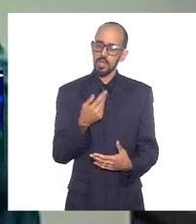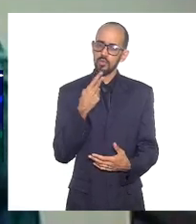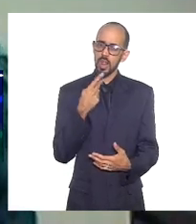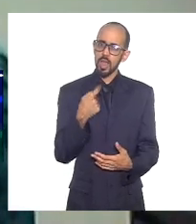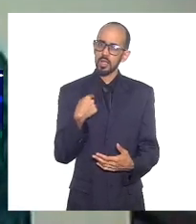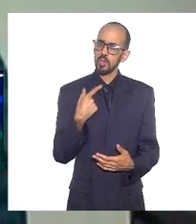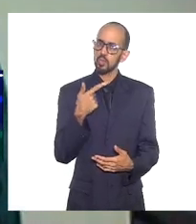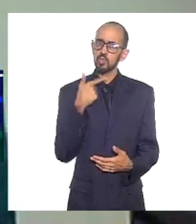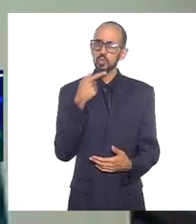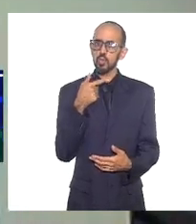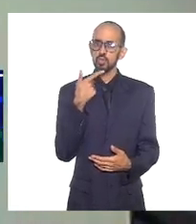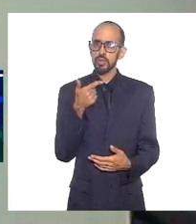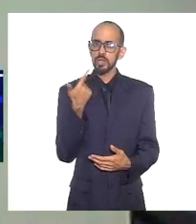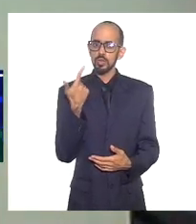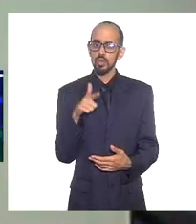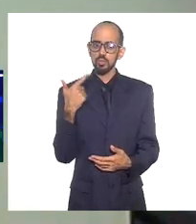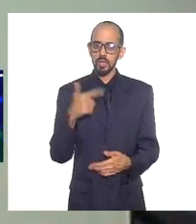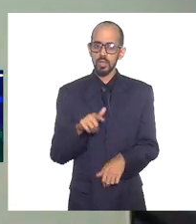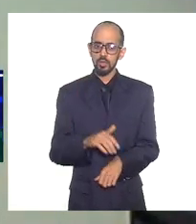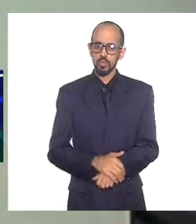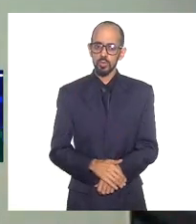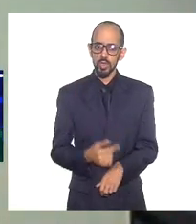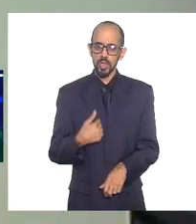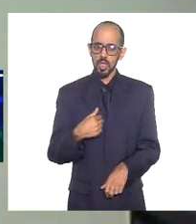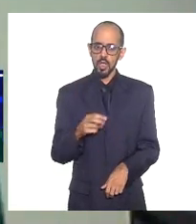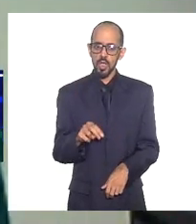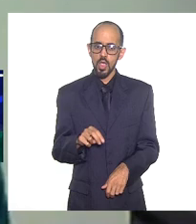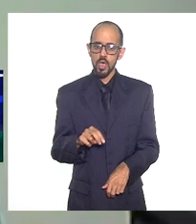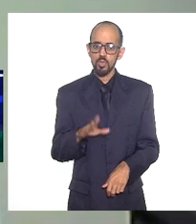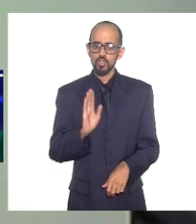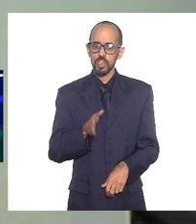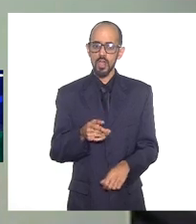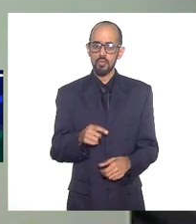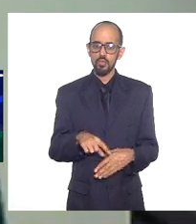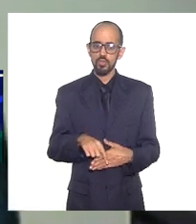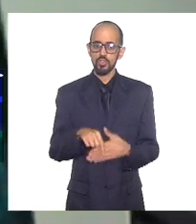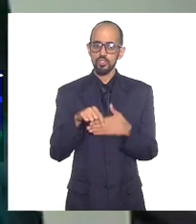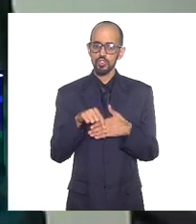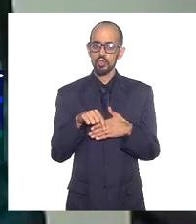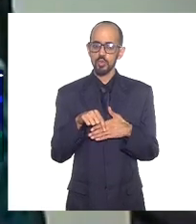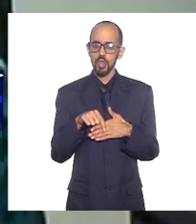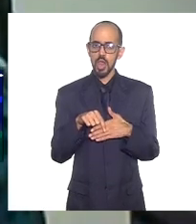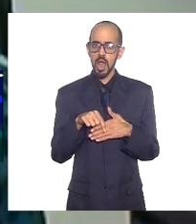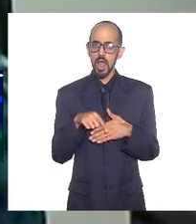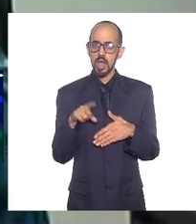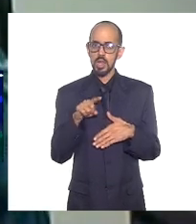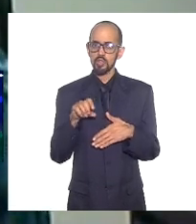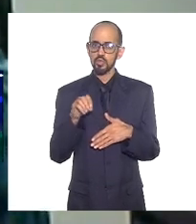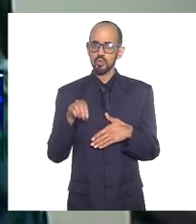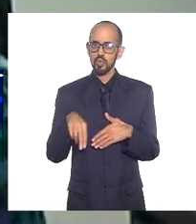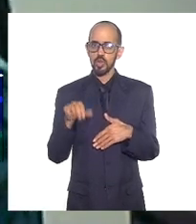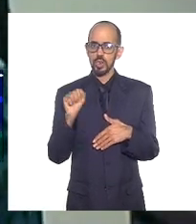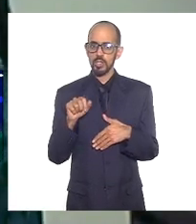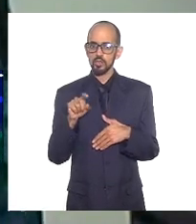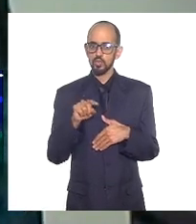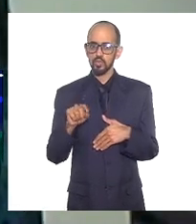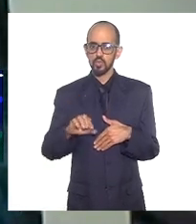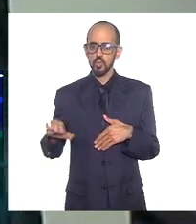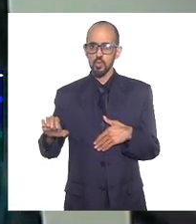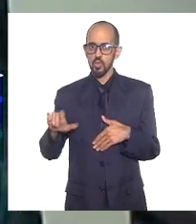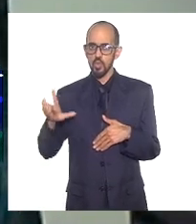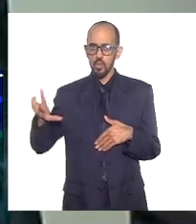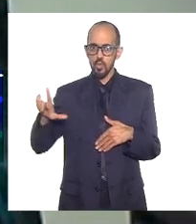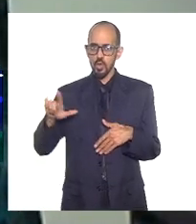menor dúvida, eu fui titular na Zona Sul. Minha primeira delegacia como adjunta